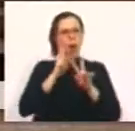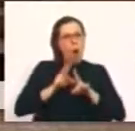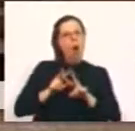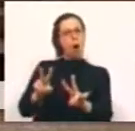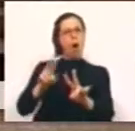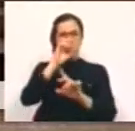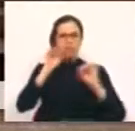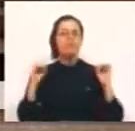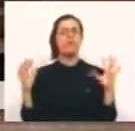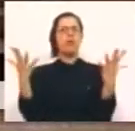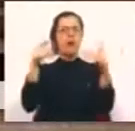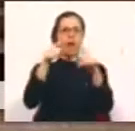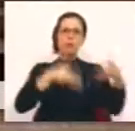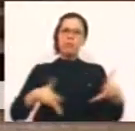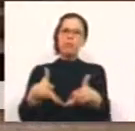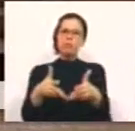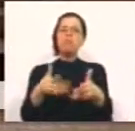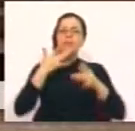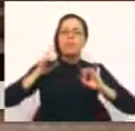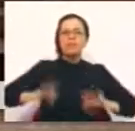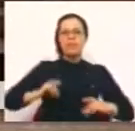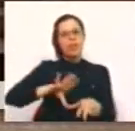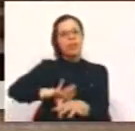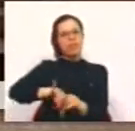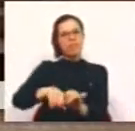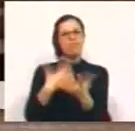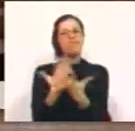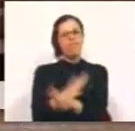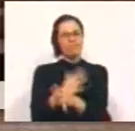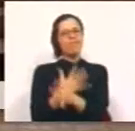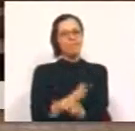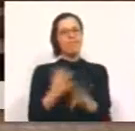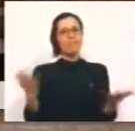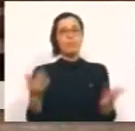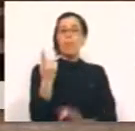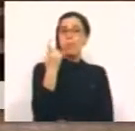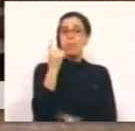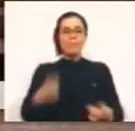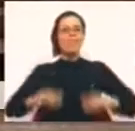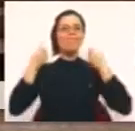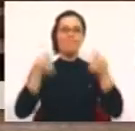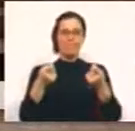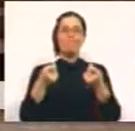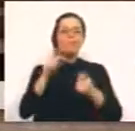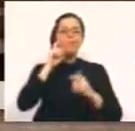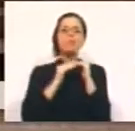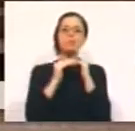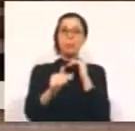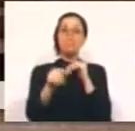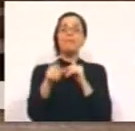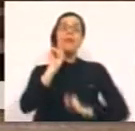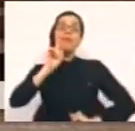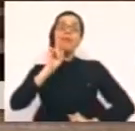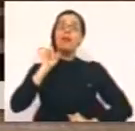para a nossa floresta como um setor estratégico e evitar as tragédias dos incêndios florestais. Falta investir na mobilidade sustentável e